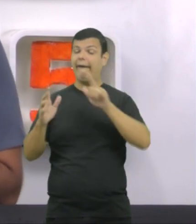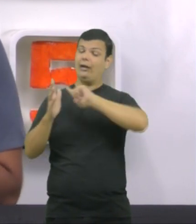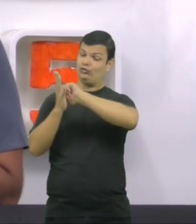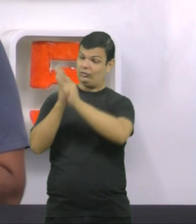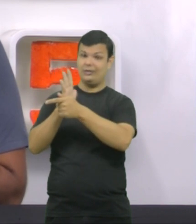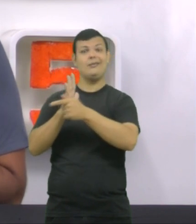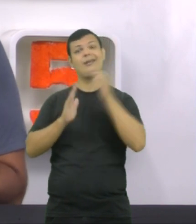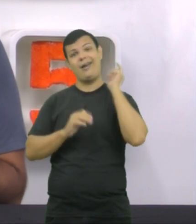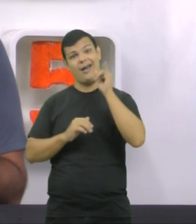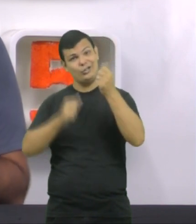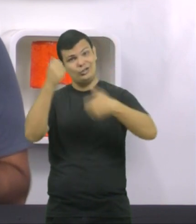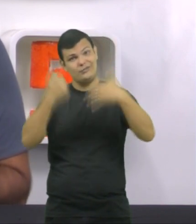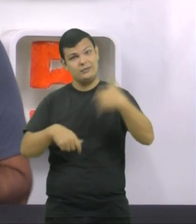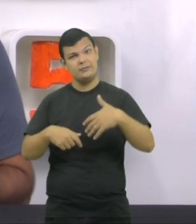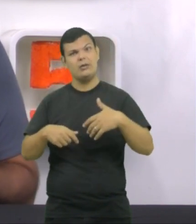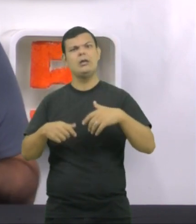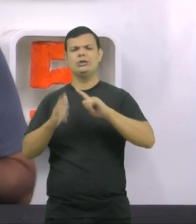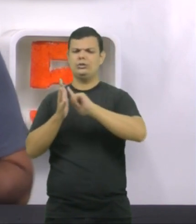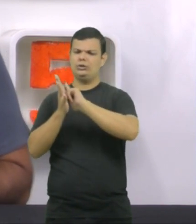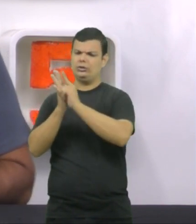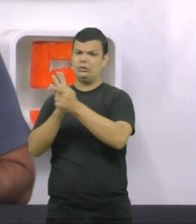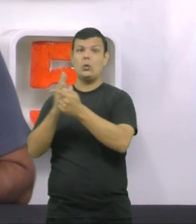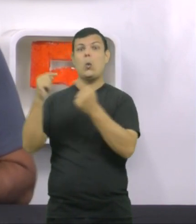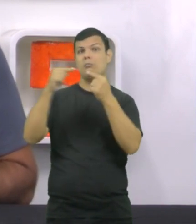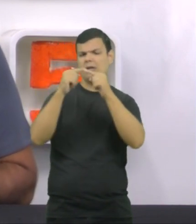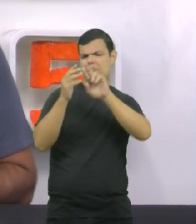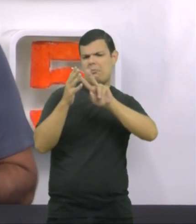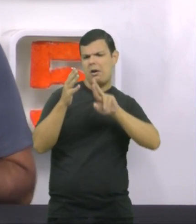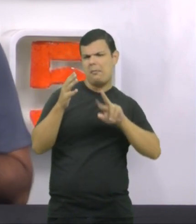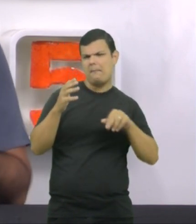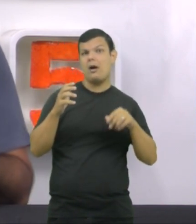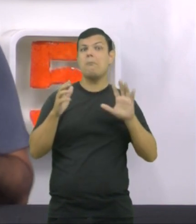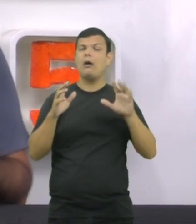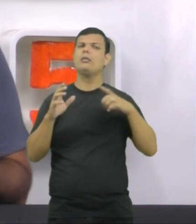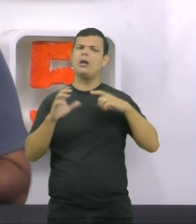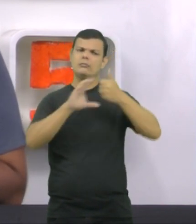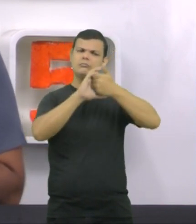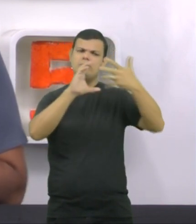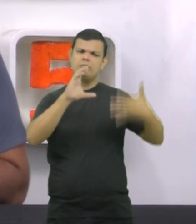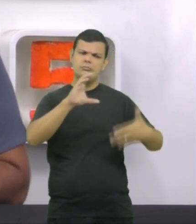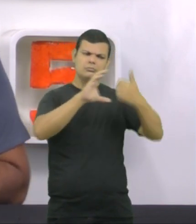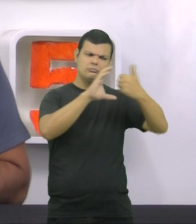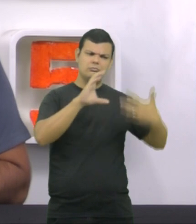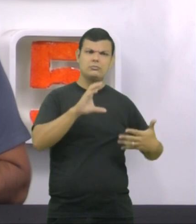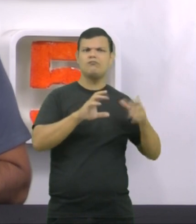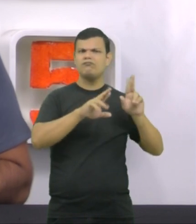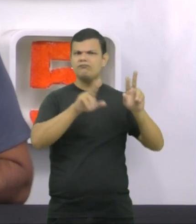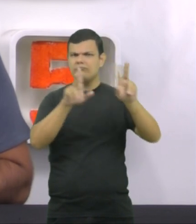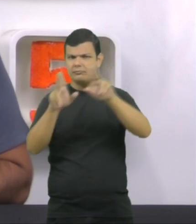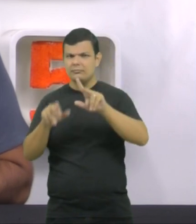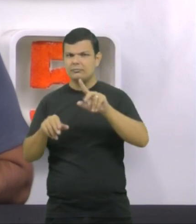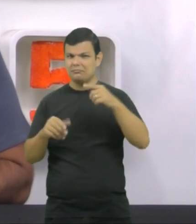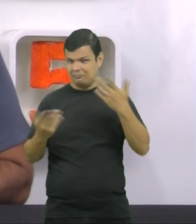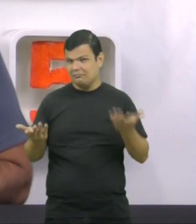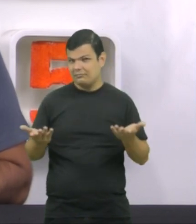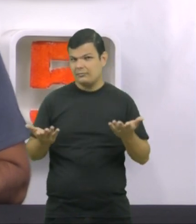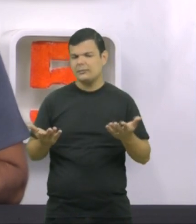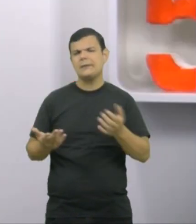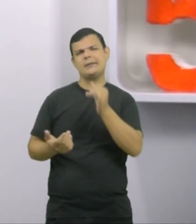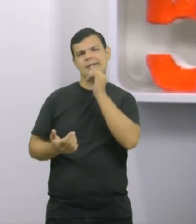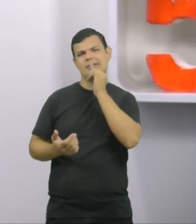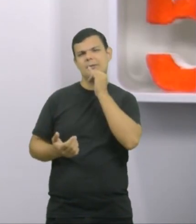E embora sejam todas do mesmo gênero, elas se apresentaram sempre de uma maneira bem diferente. Não foi? Quer